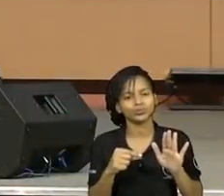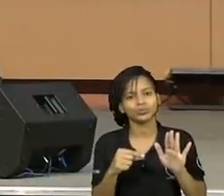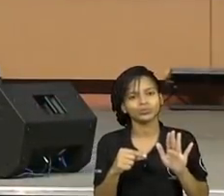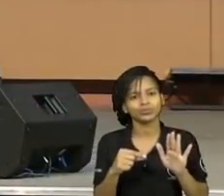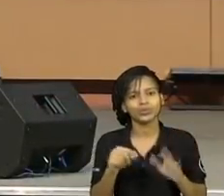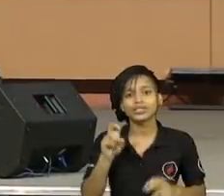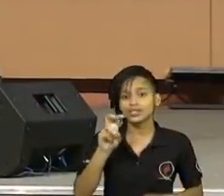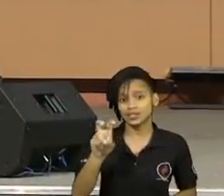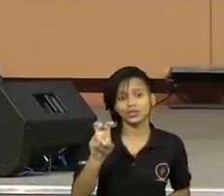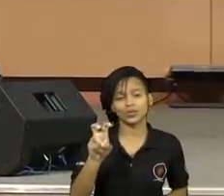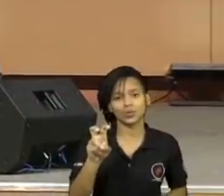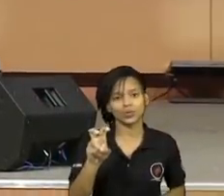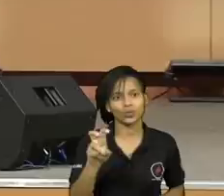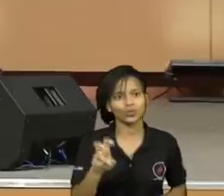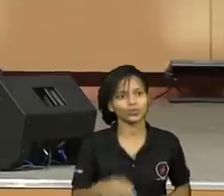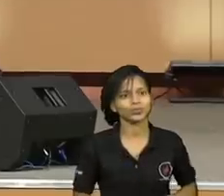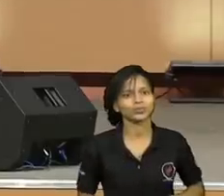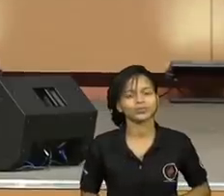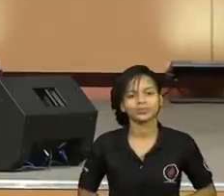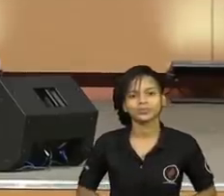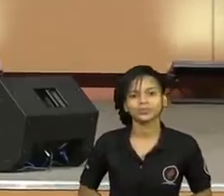5.